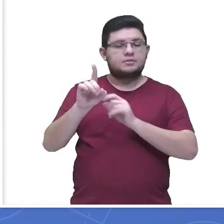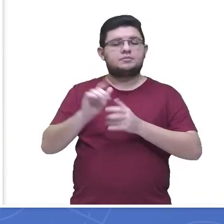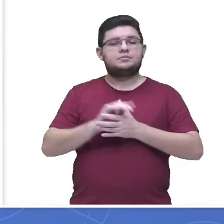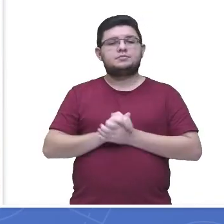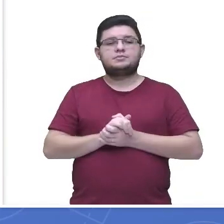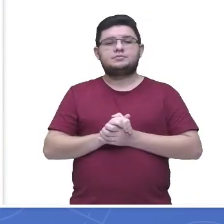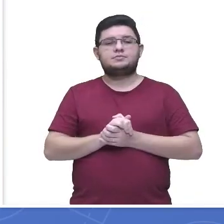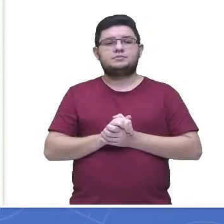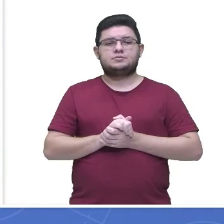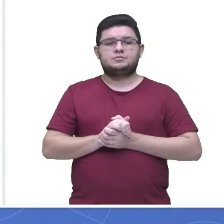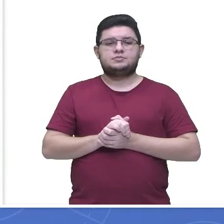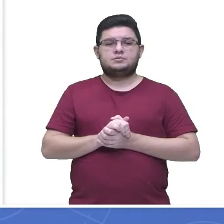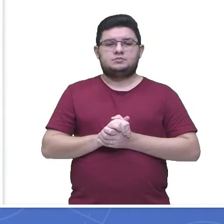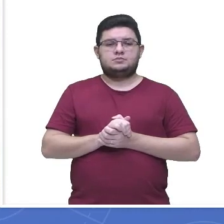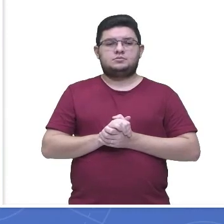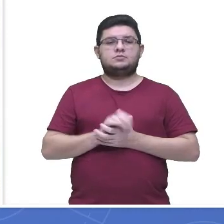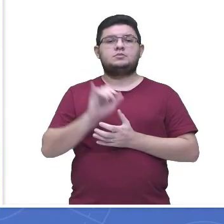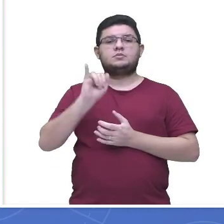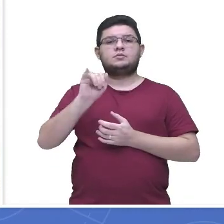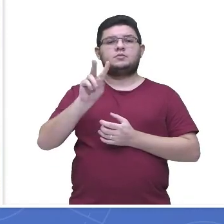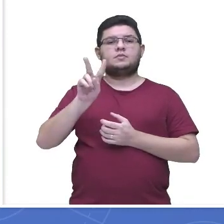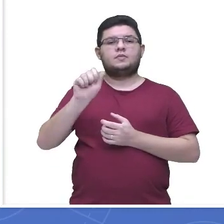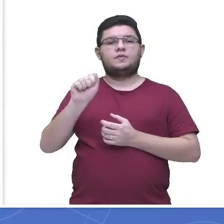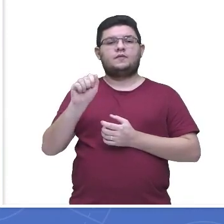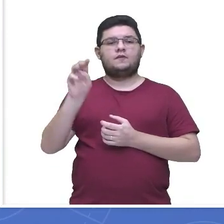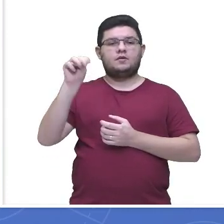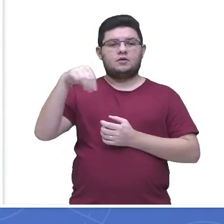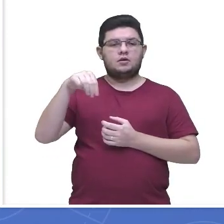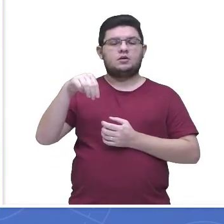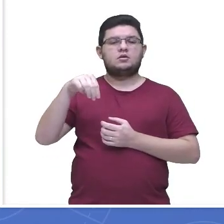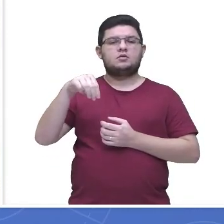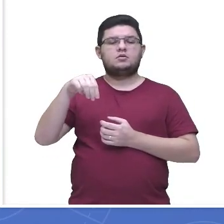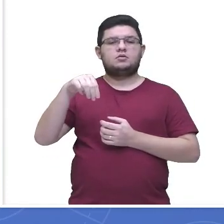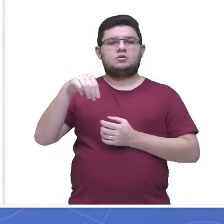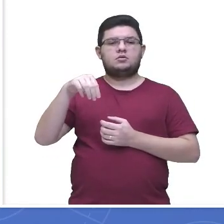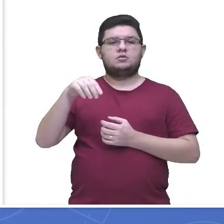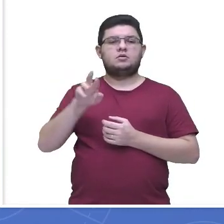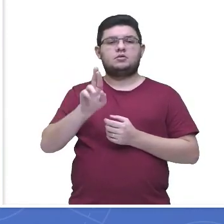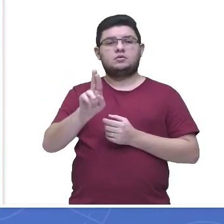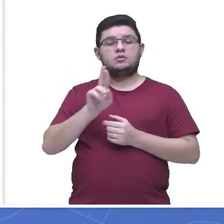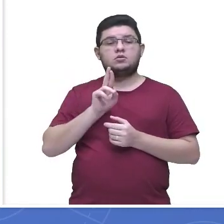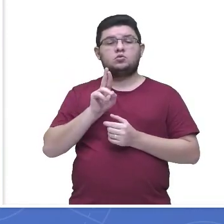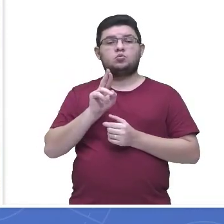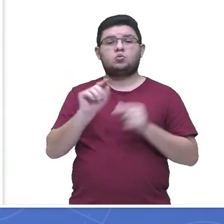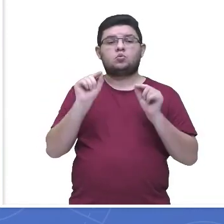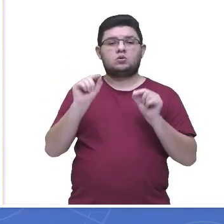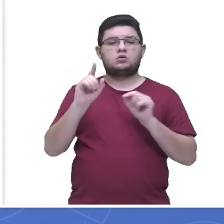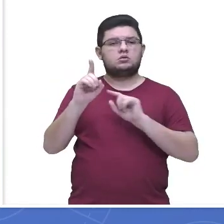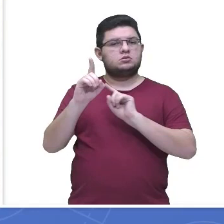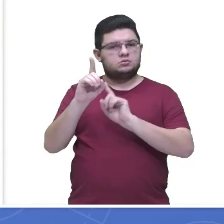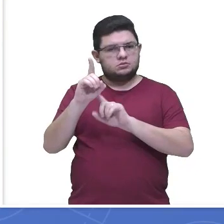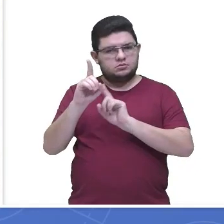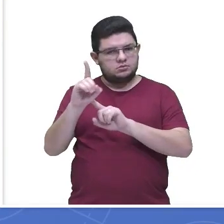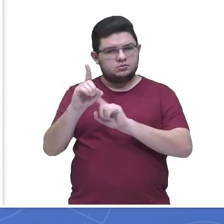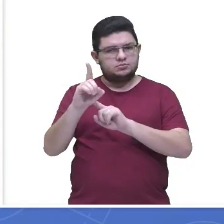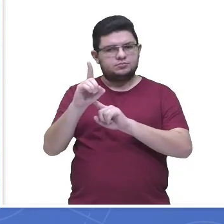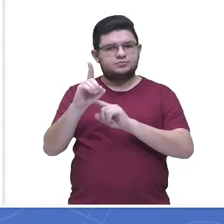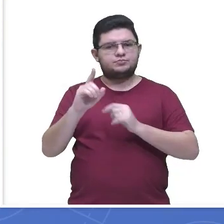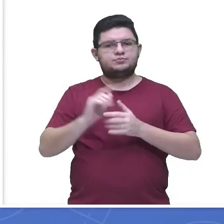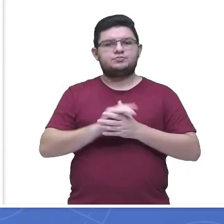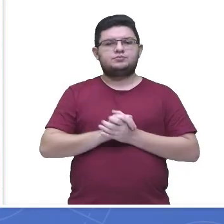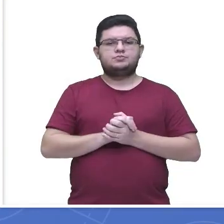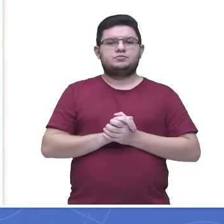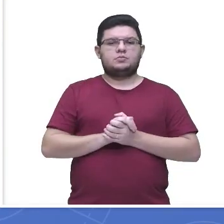Quem mais? O Ivan dos Santos, eu acredito, né? Ivan dos Santos que respondeu ali letra D também na segunda